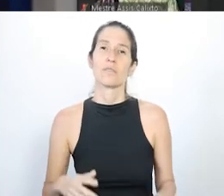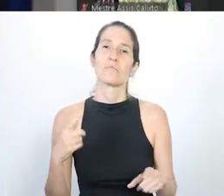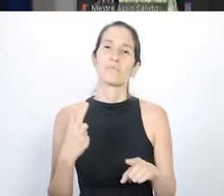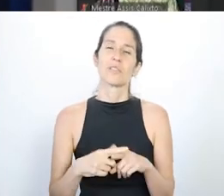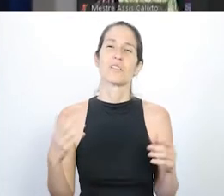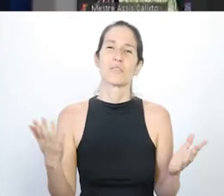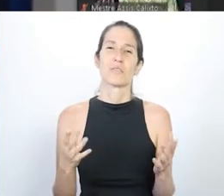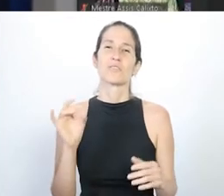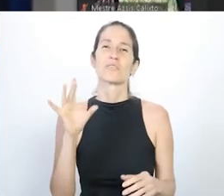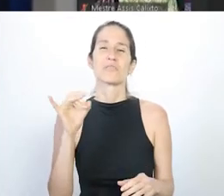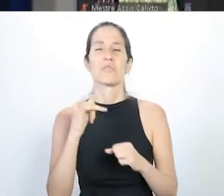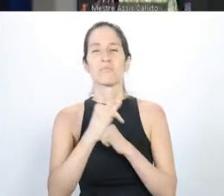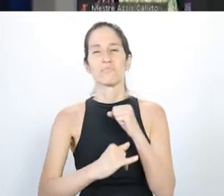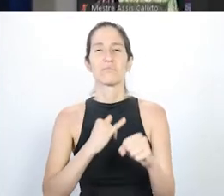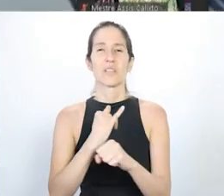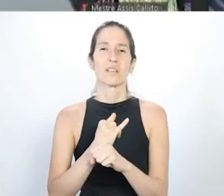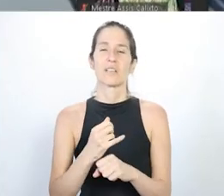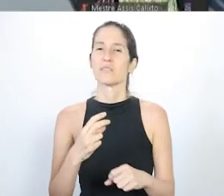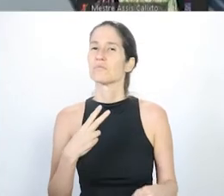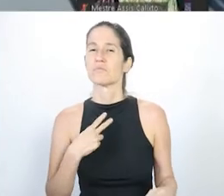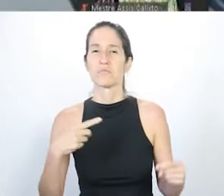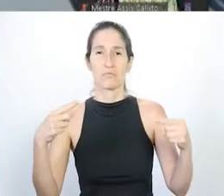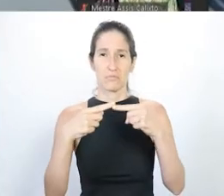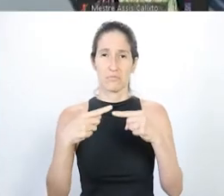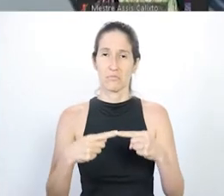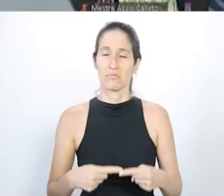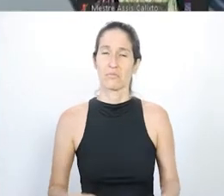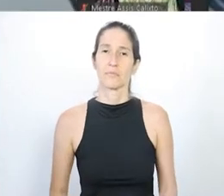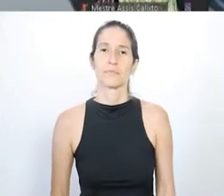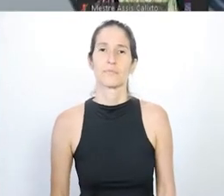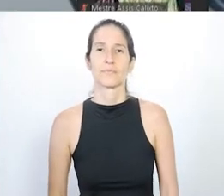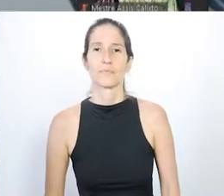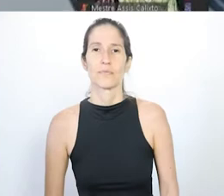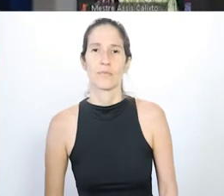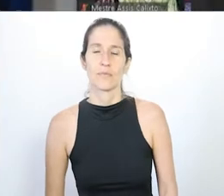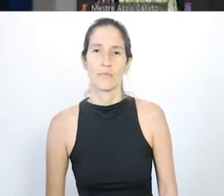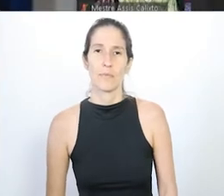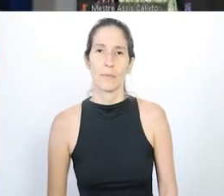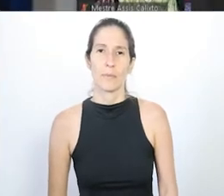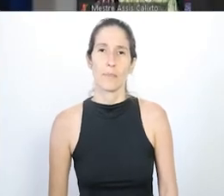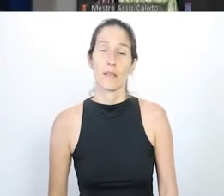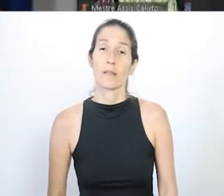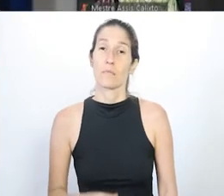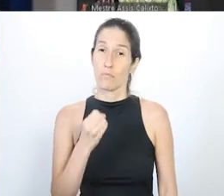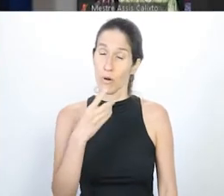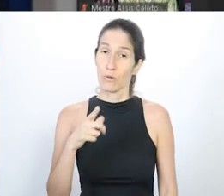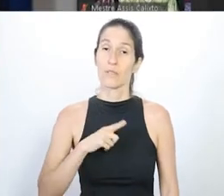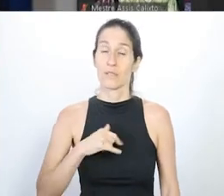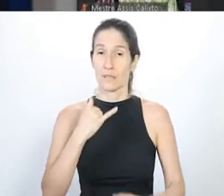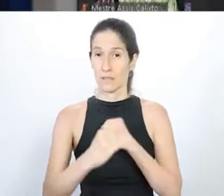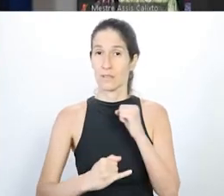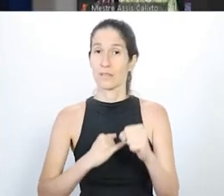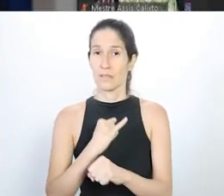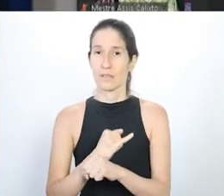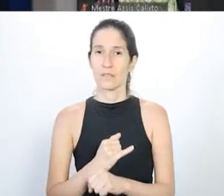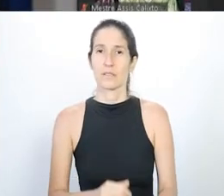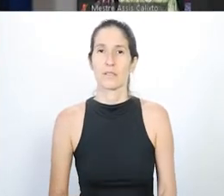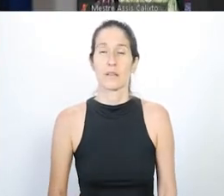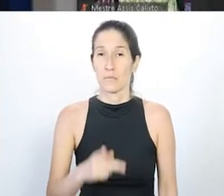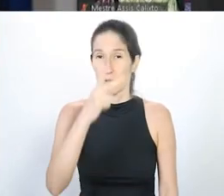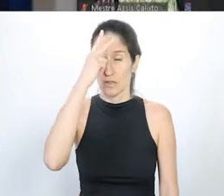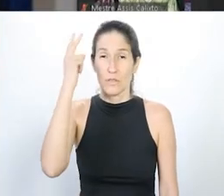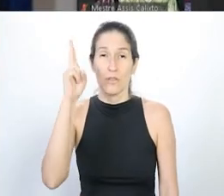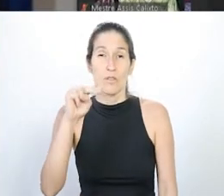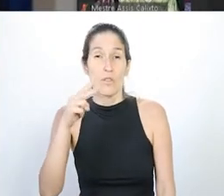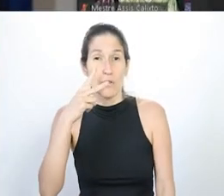Lia? Mas ainda bem que temos essa janela. E aí, quem nunca viu a coisa mais linda do mundo tem